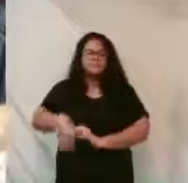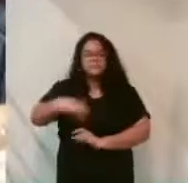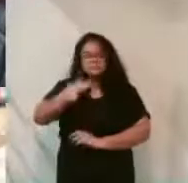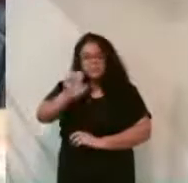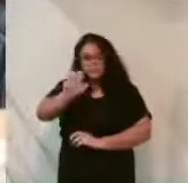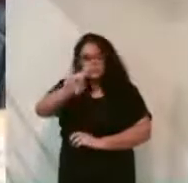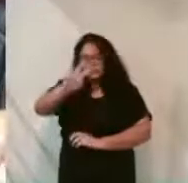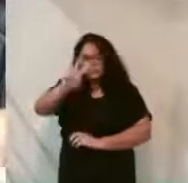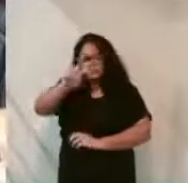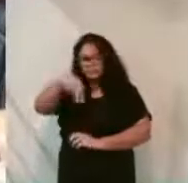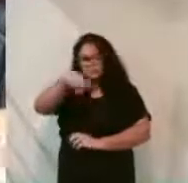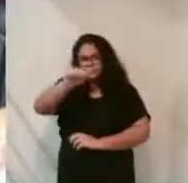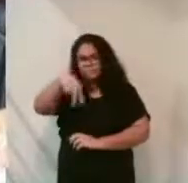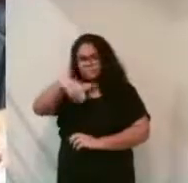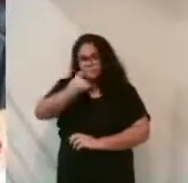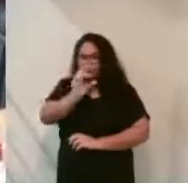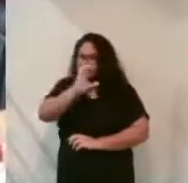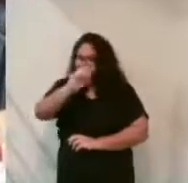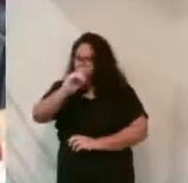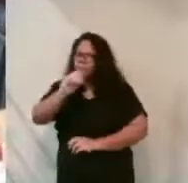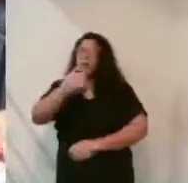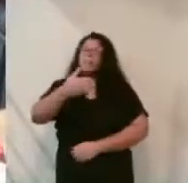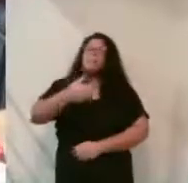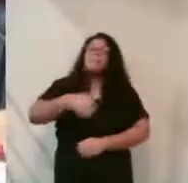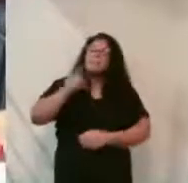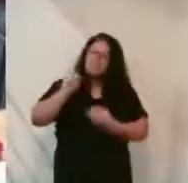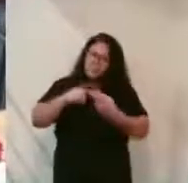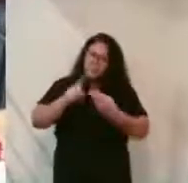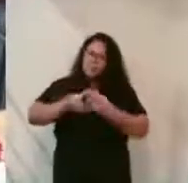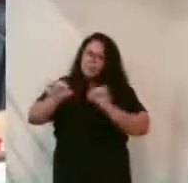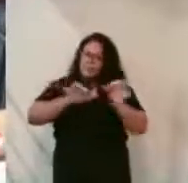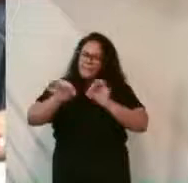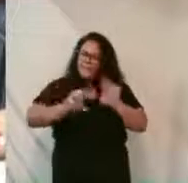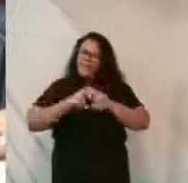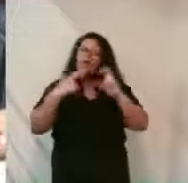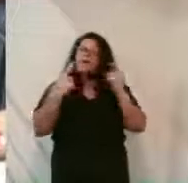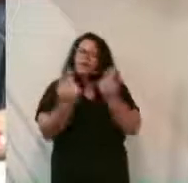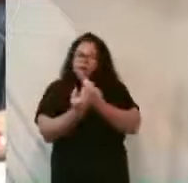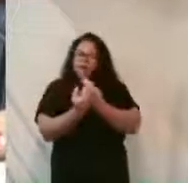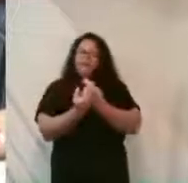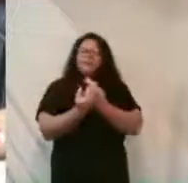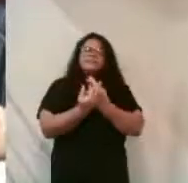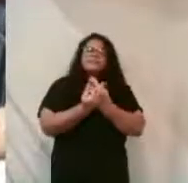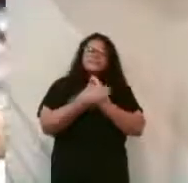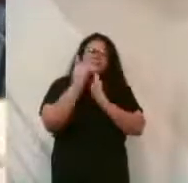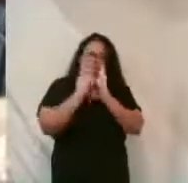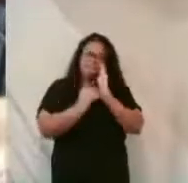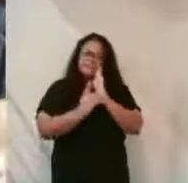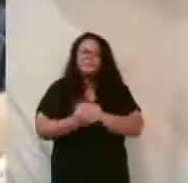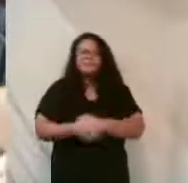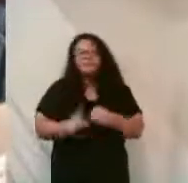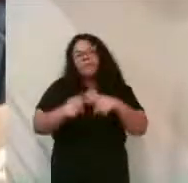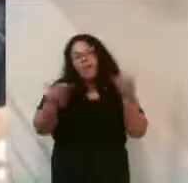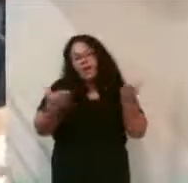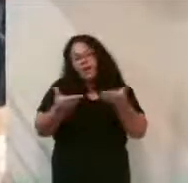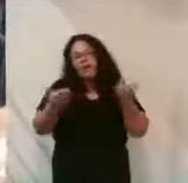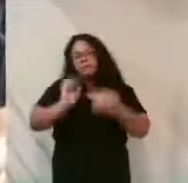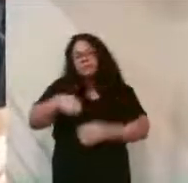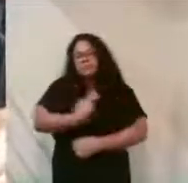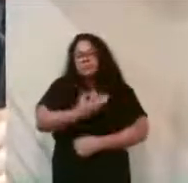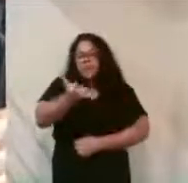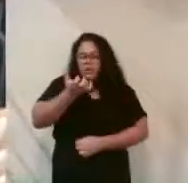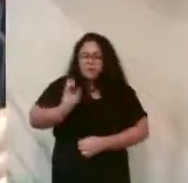porque nos apresentou, inclusive, o decreto do Mato Grosso do Sul. Avançamos lá, mas agora estamos buscando avançar